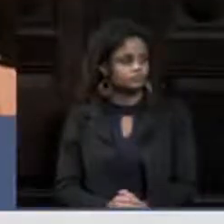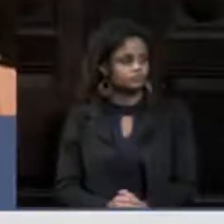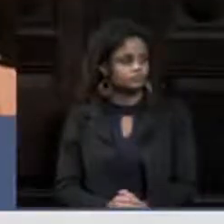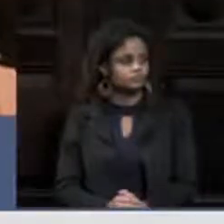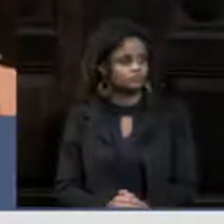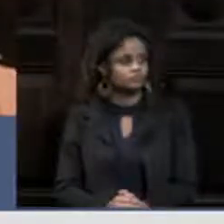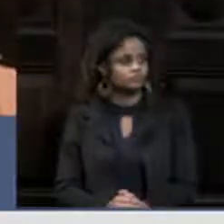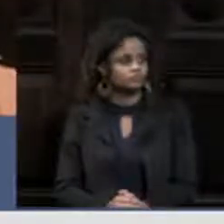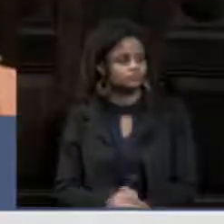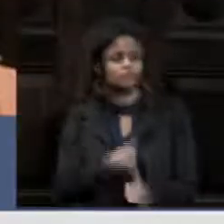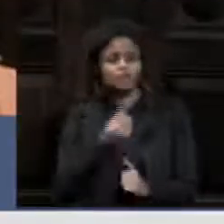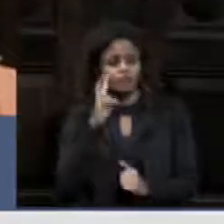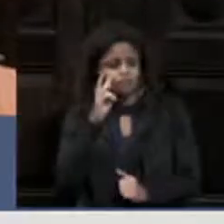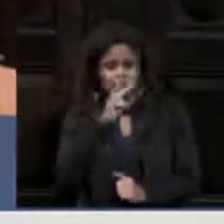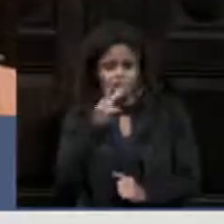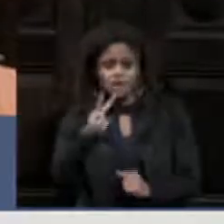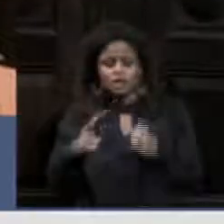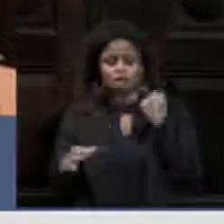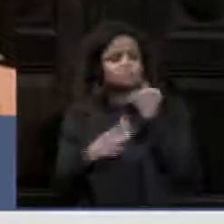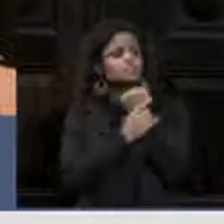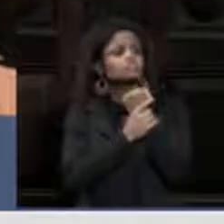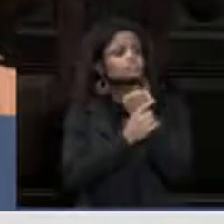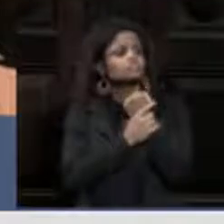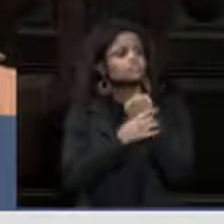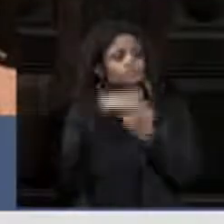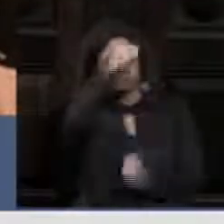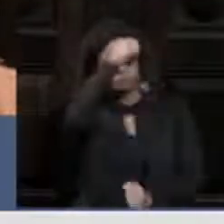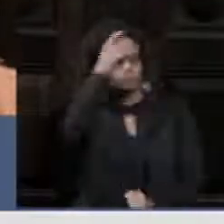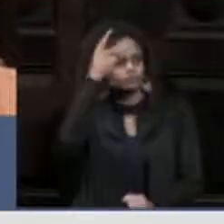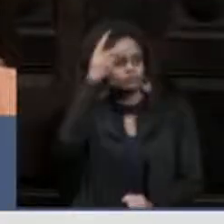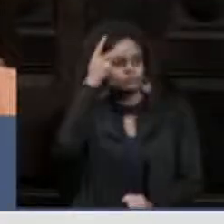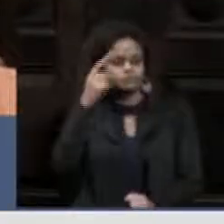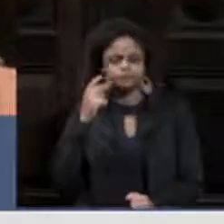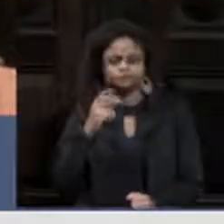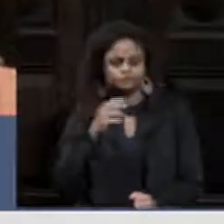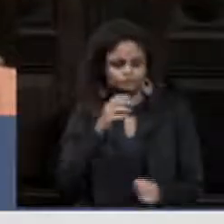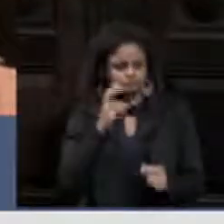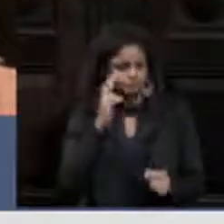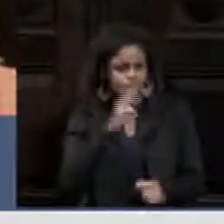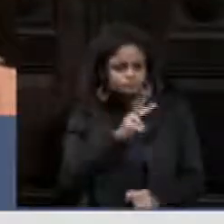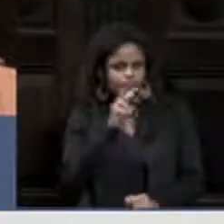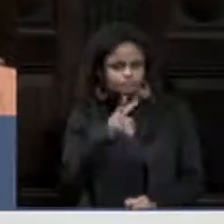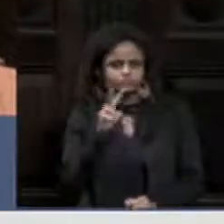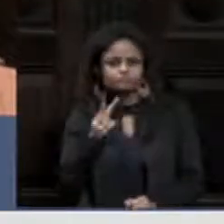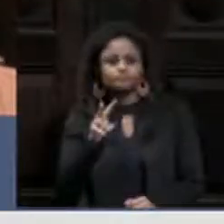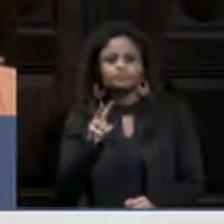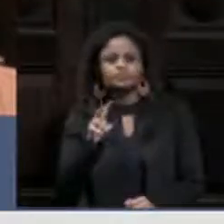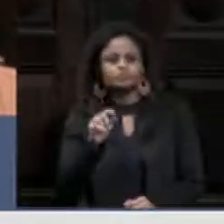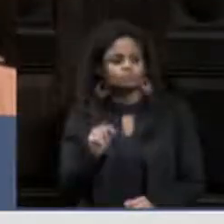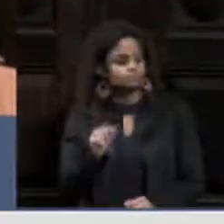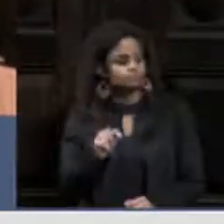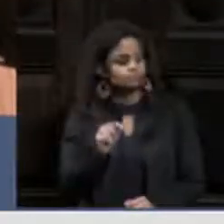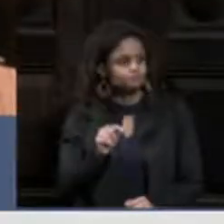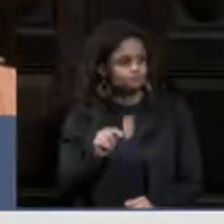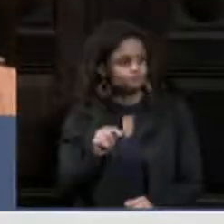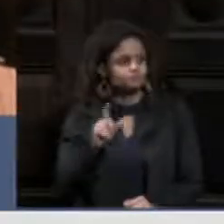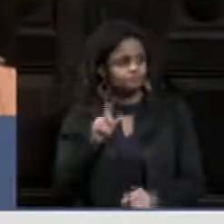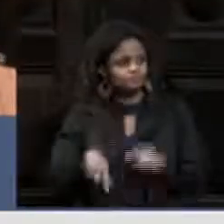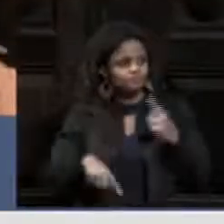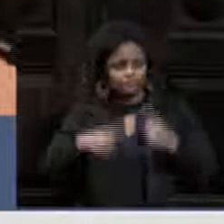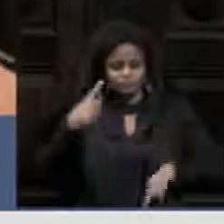ela cada vez mais mostra que é uma política